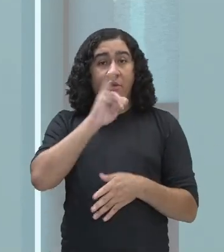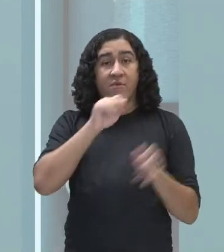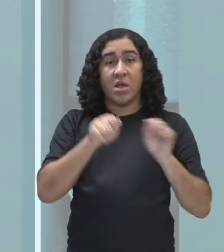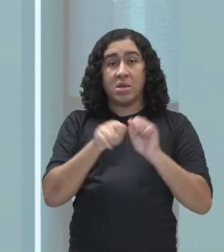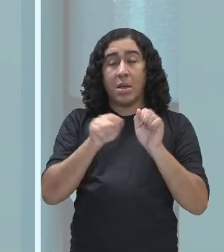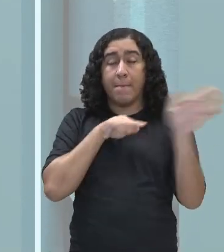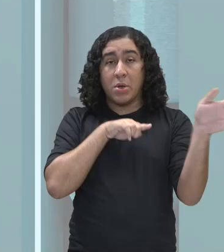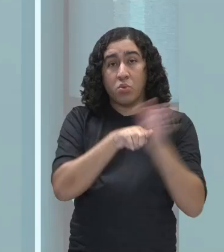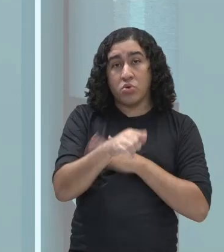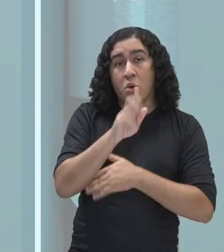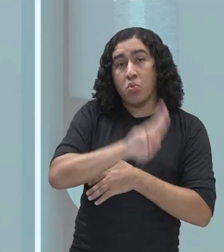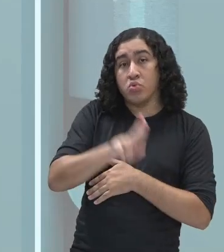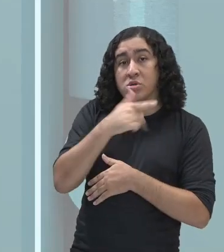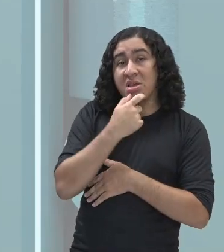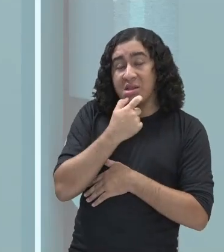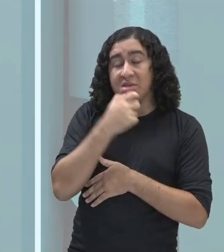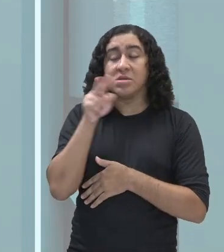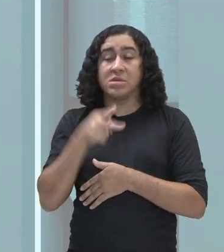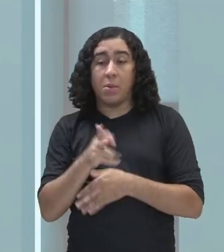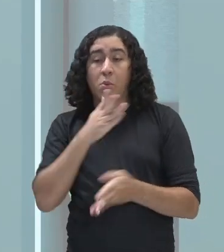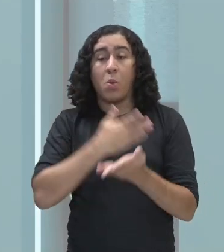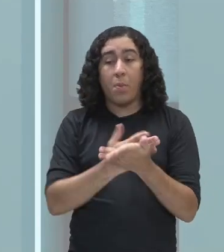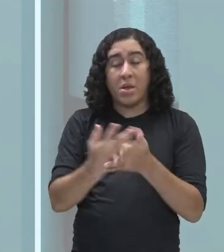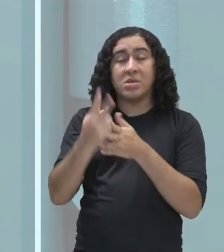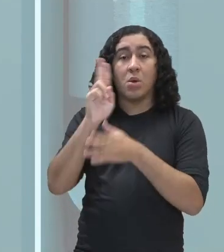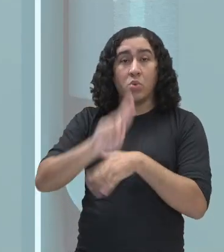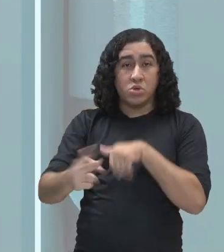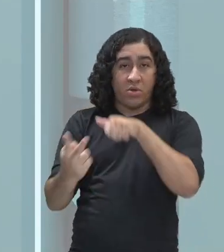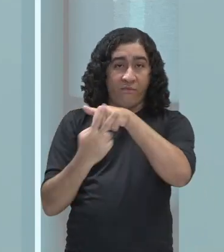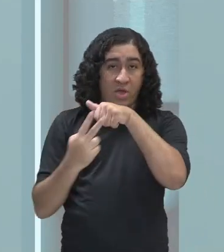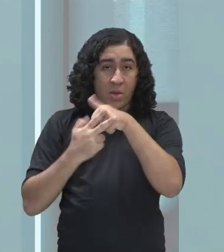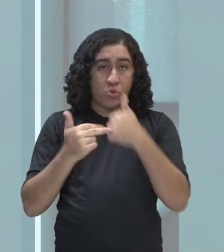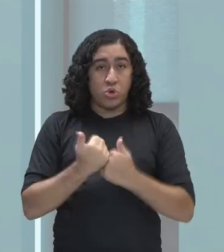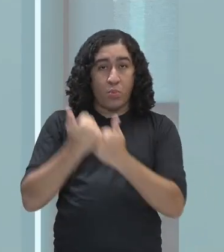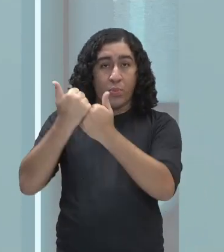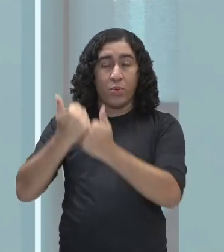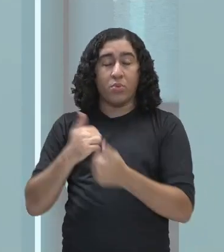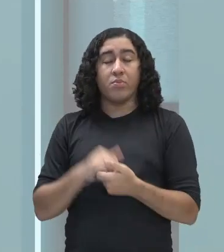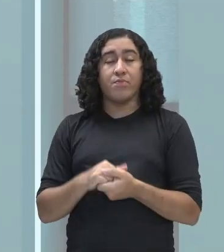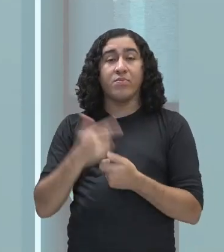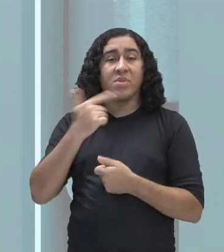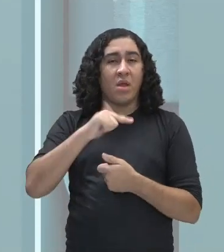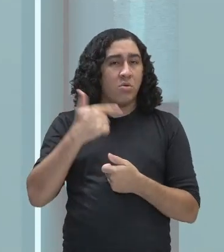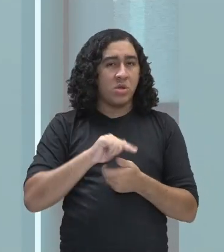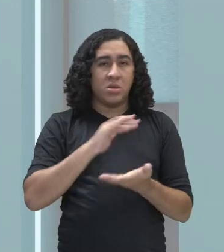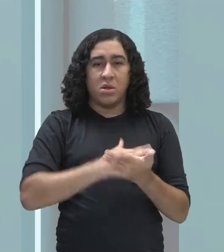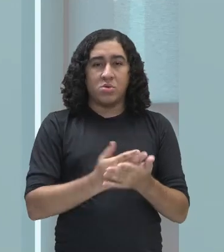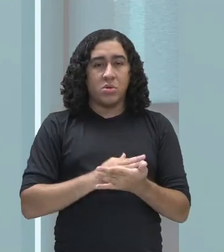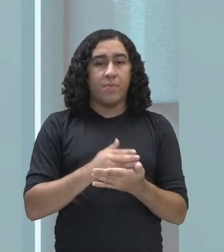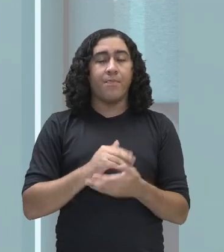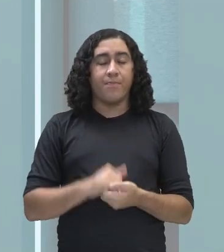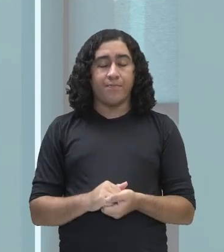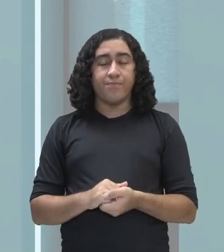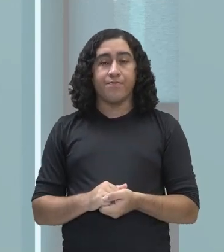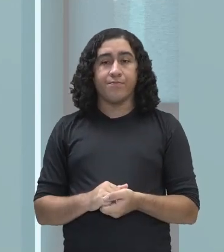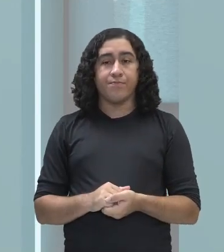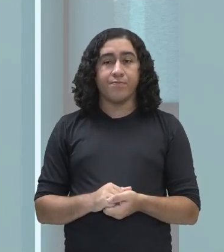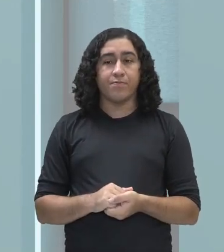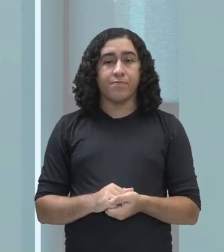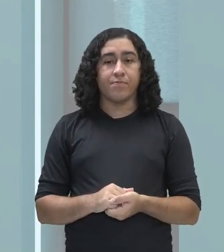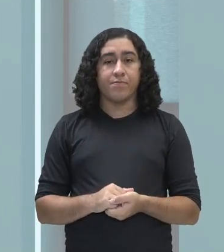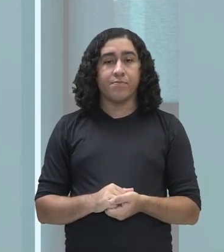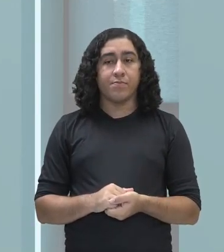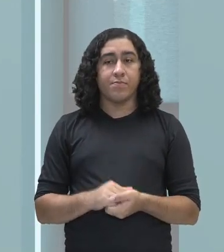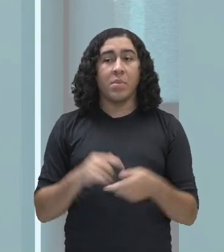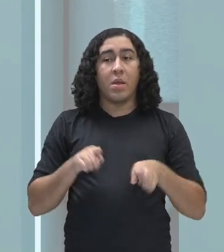um verbo auxiliar. Verbo auxiliar, via de regra, não tem tradução. O do, então, realmente não tem. Mas para